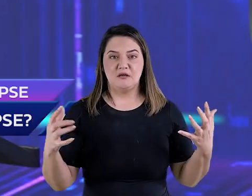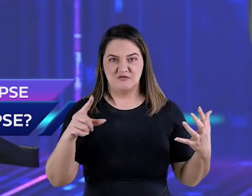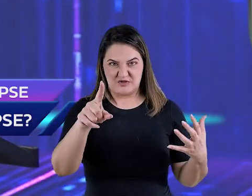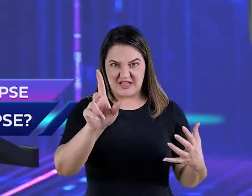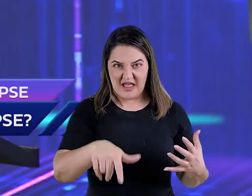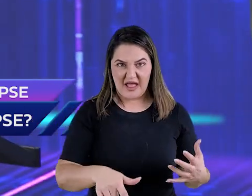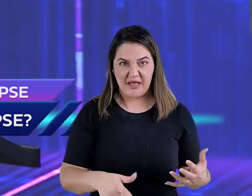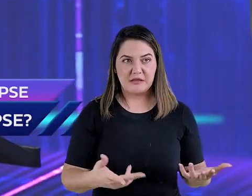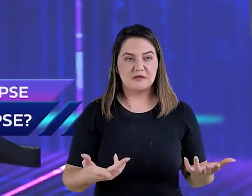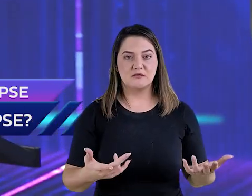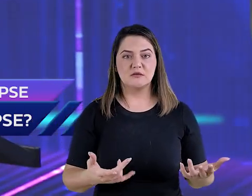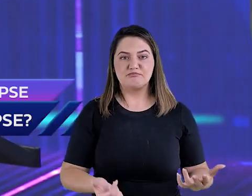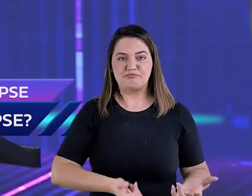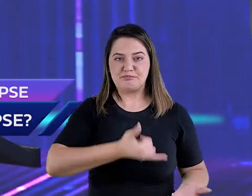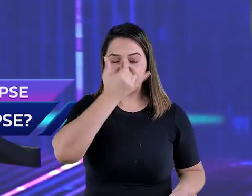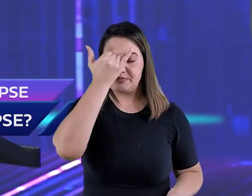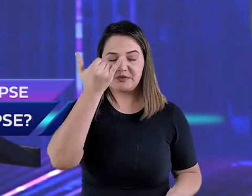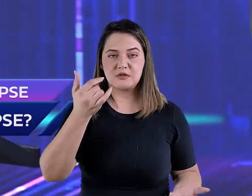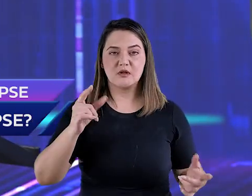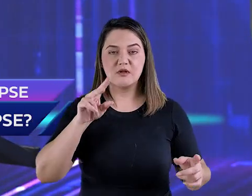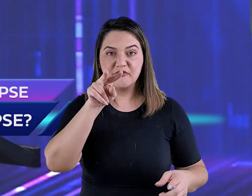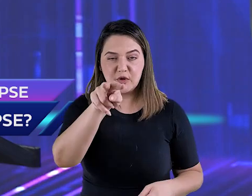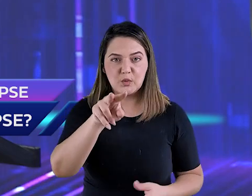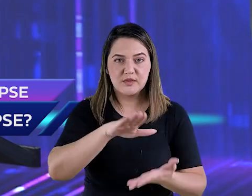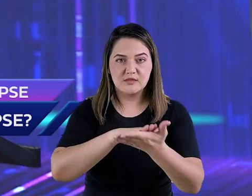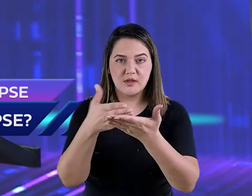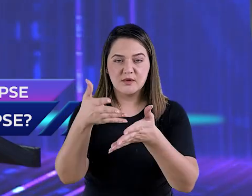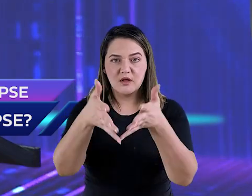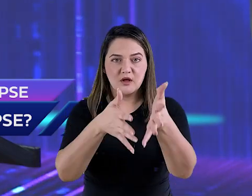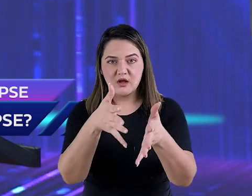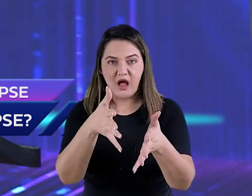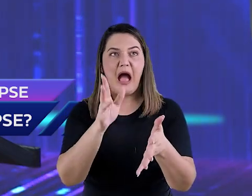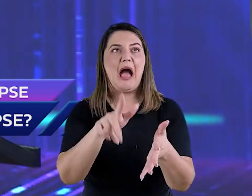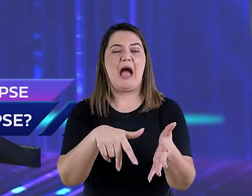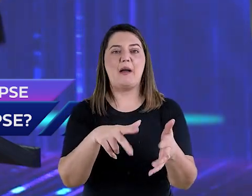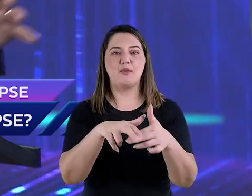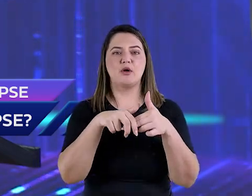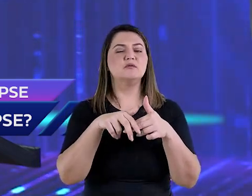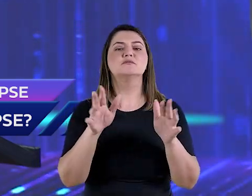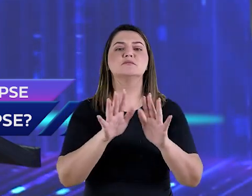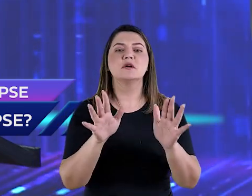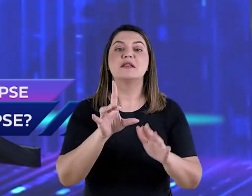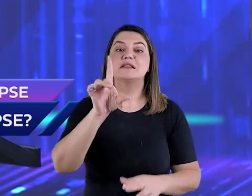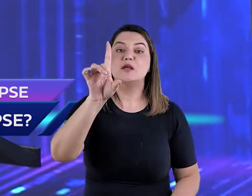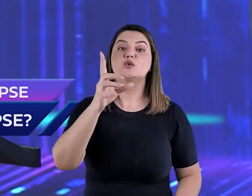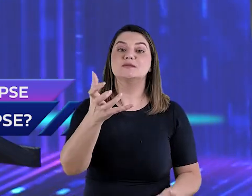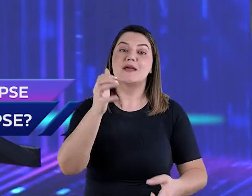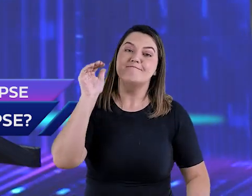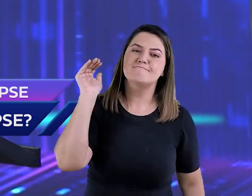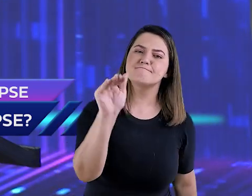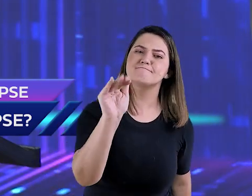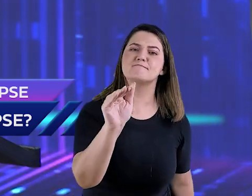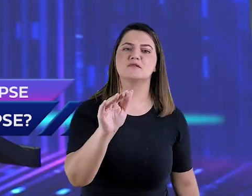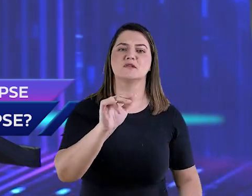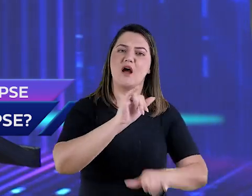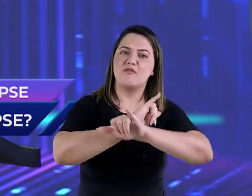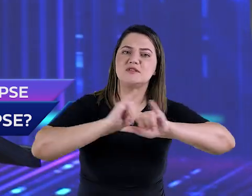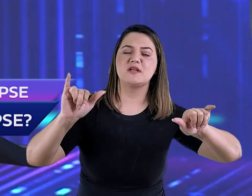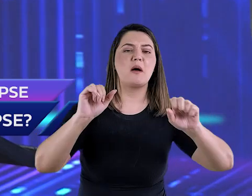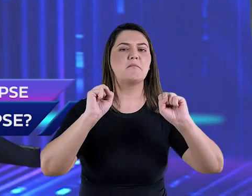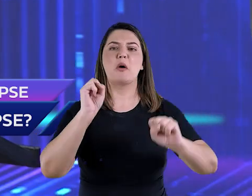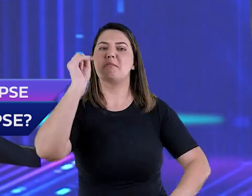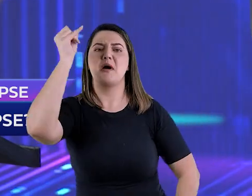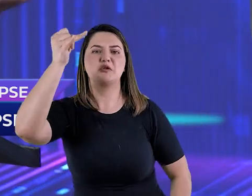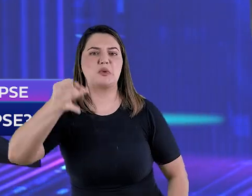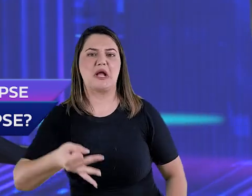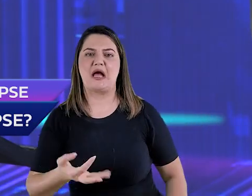do acaso. Deus marcou um encontro com você neste momento. Talvez seja madrugada, talvez seja durante o dia, talvez seja à